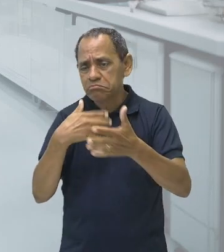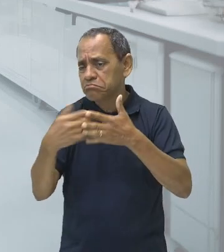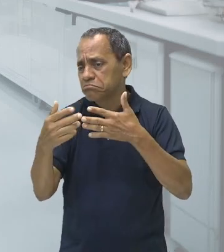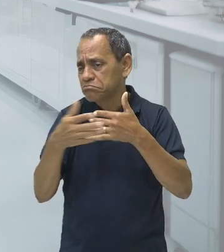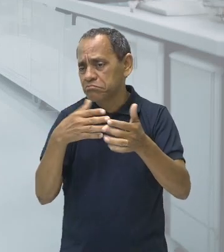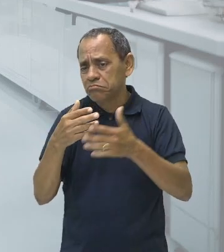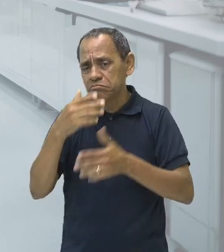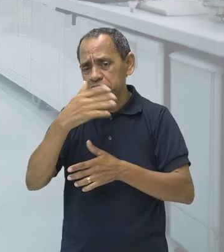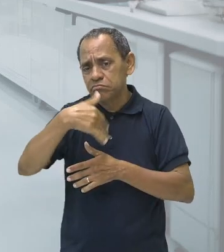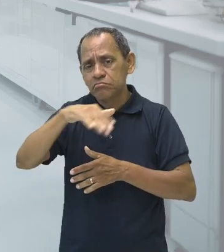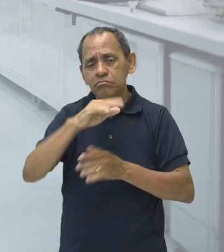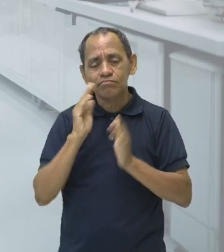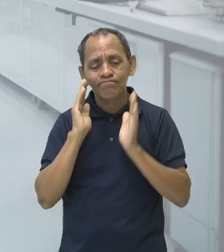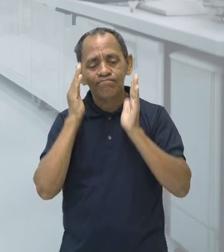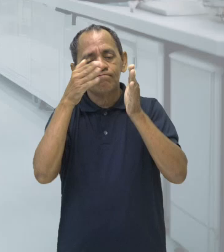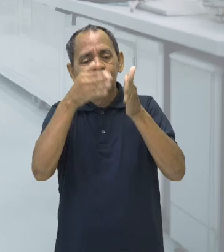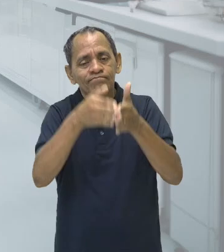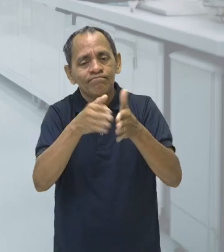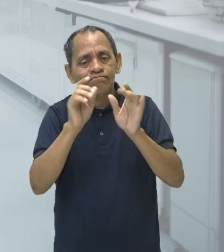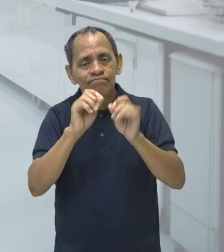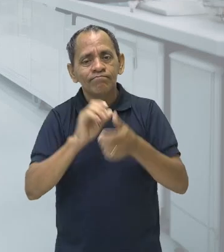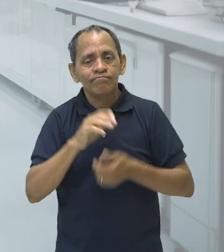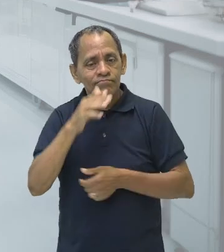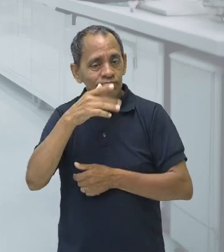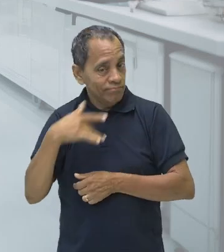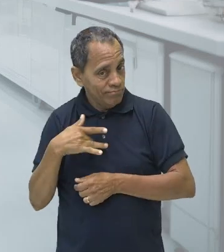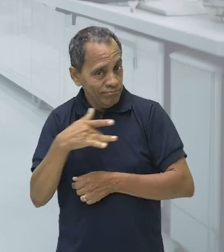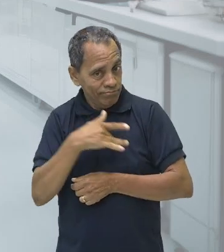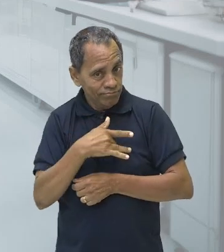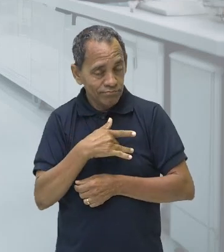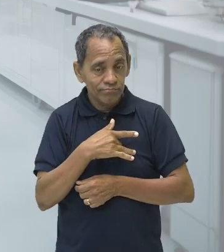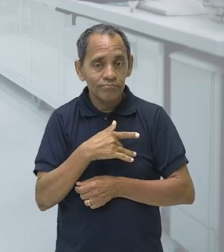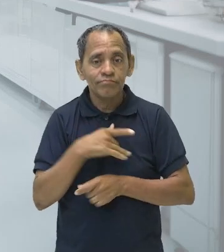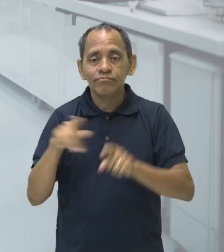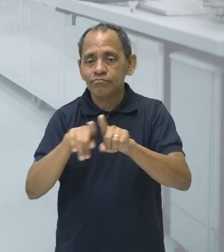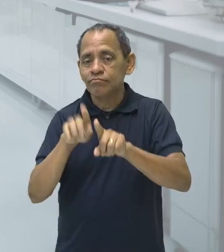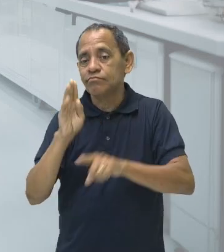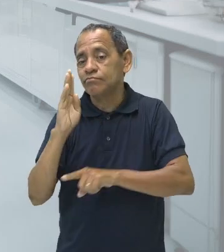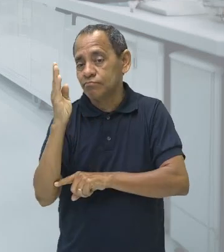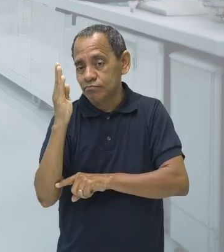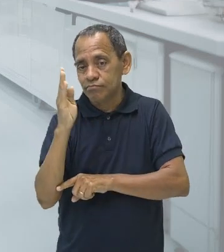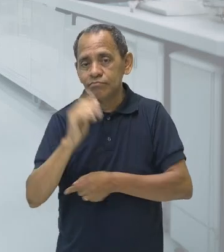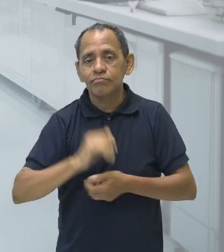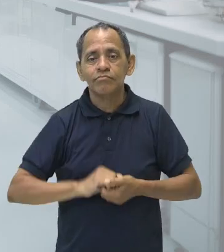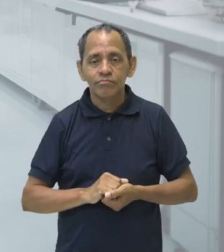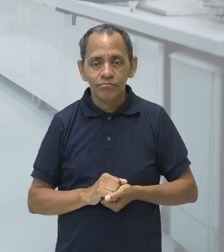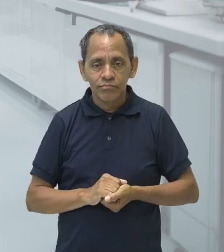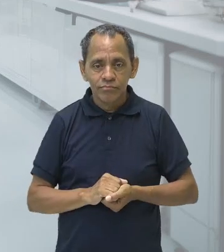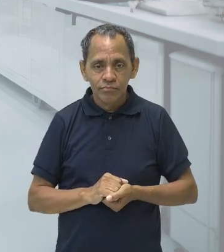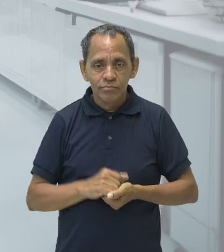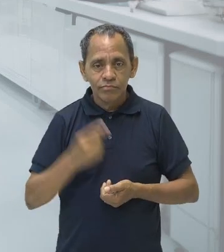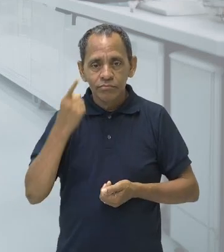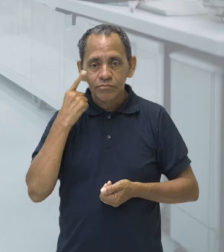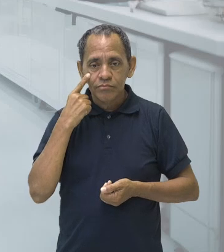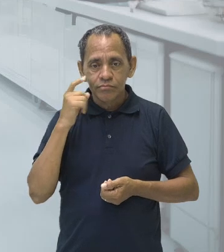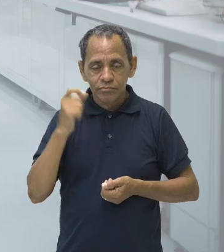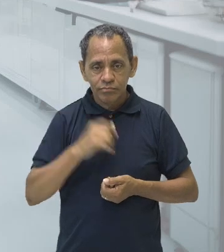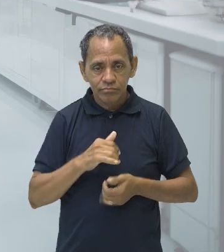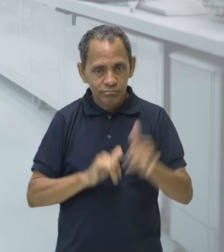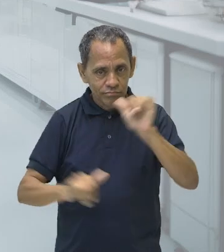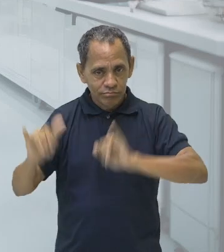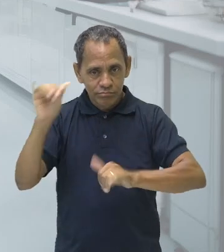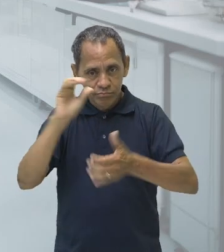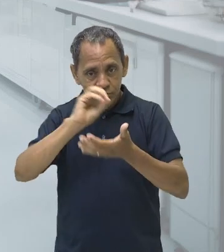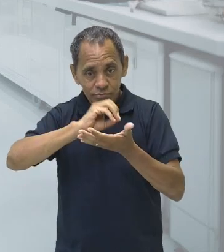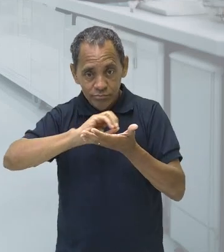área realmente voltada ali para a saúde, até biologia, você vai ver a química